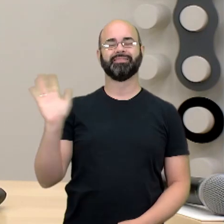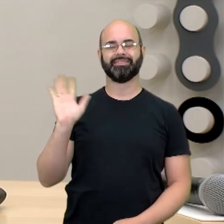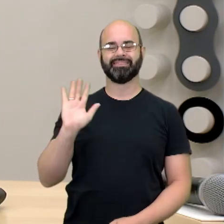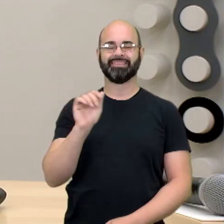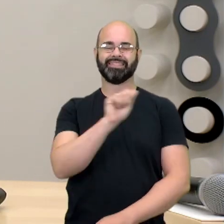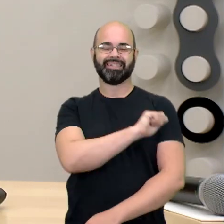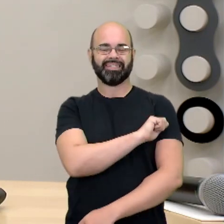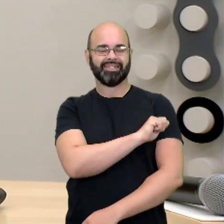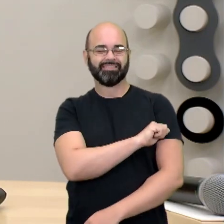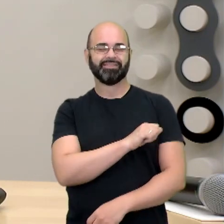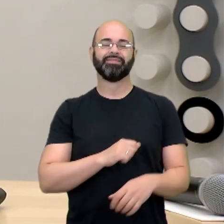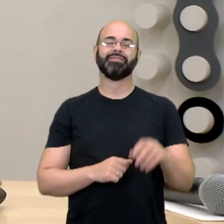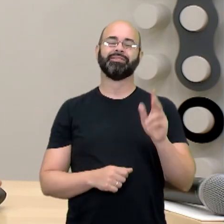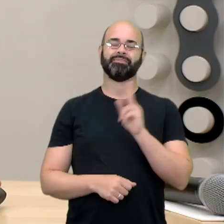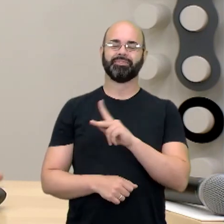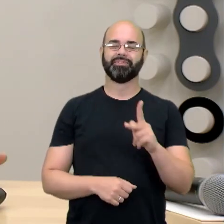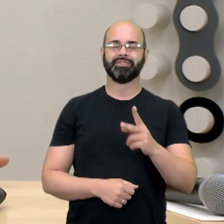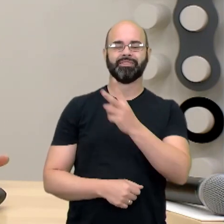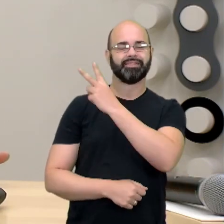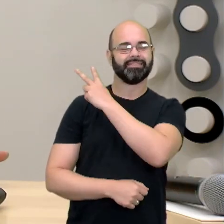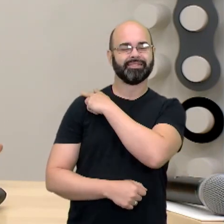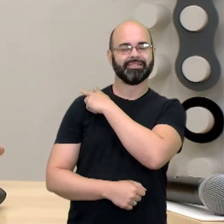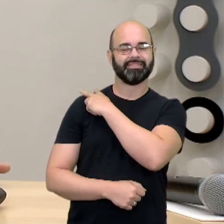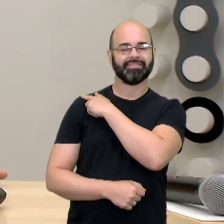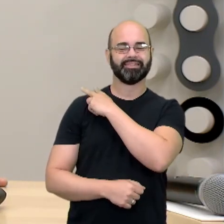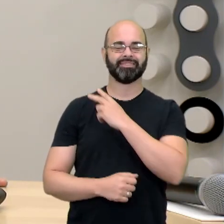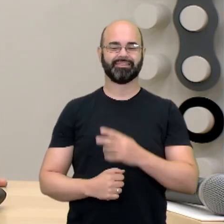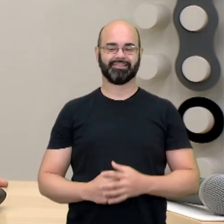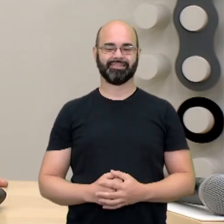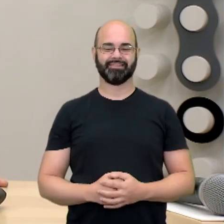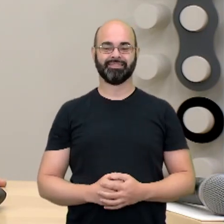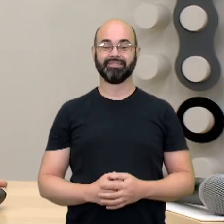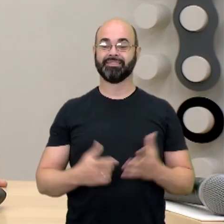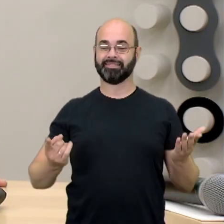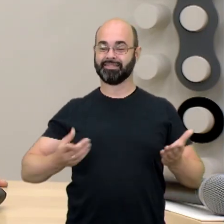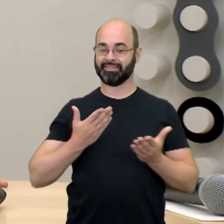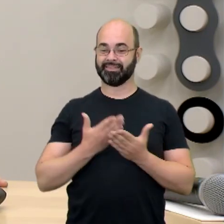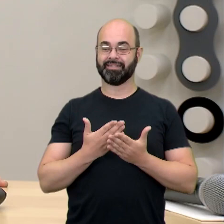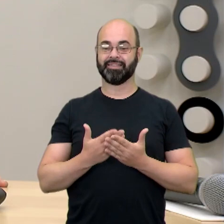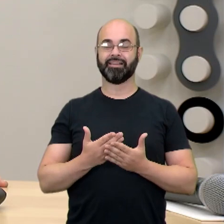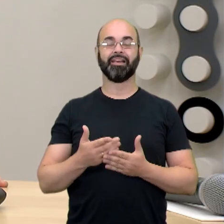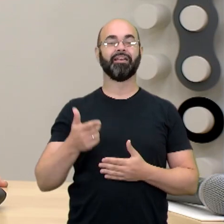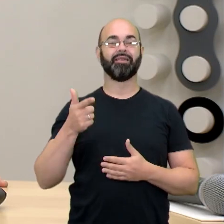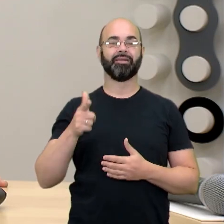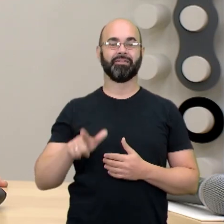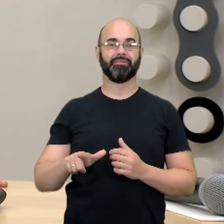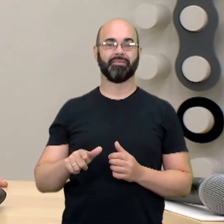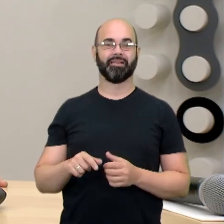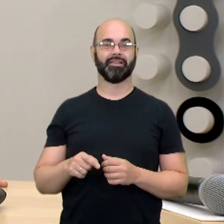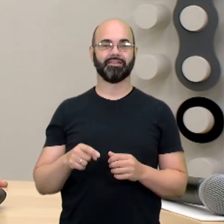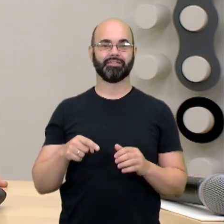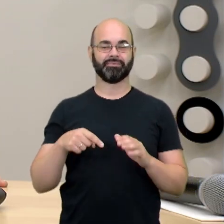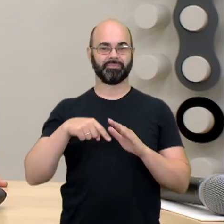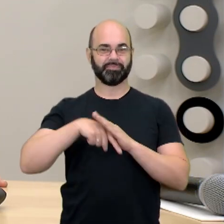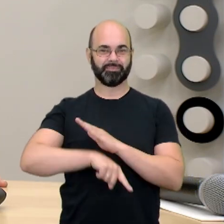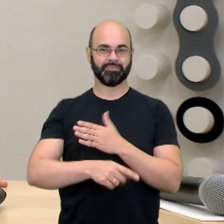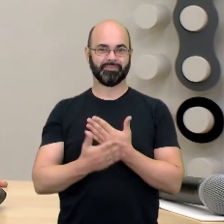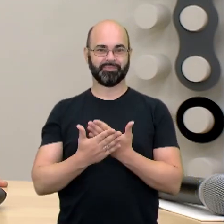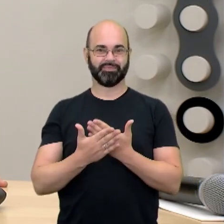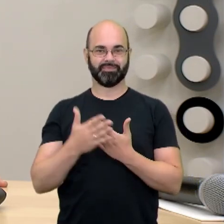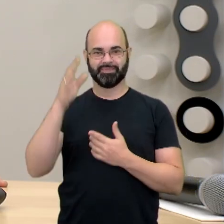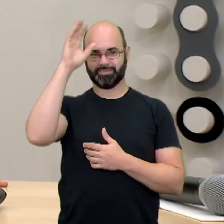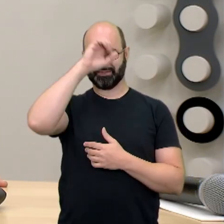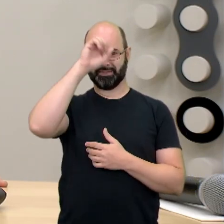alunos e professores da segunda série do ensino médio, né? Vamos ter aí mais uma aula aí dos aprofundamentos, né,